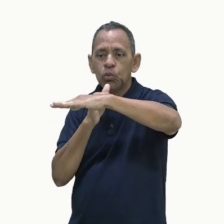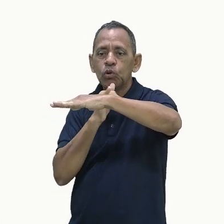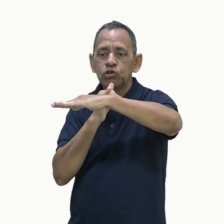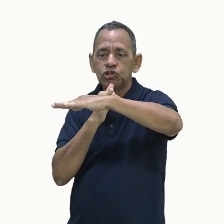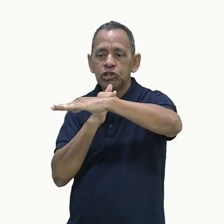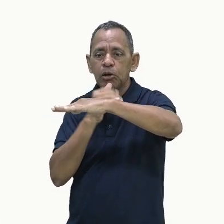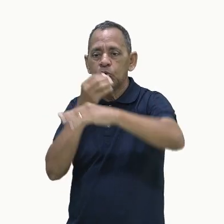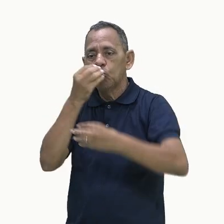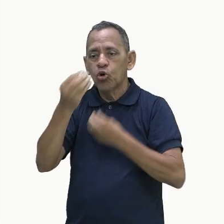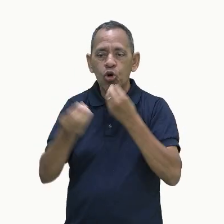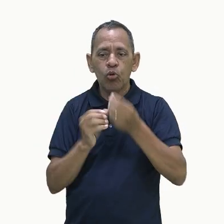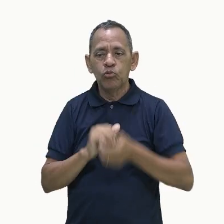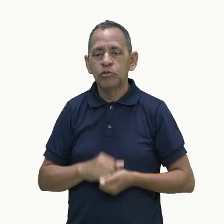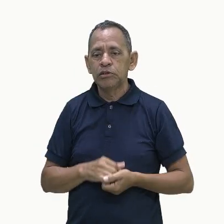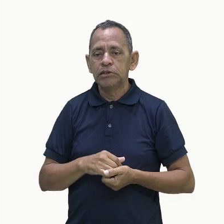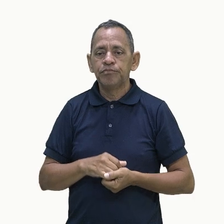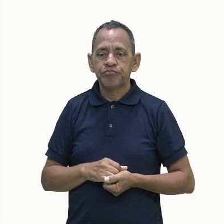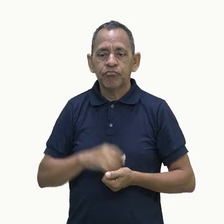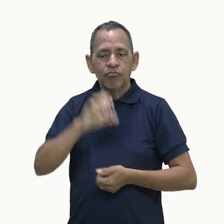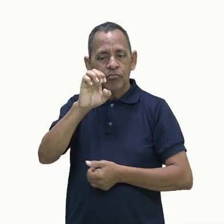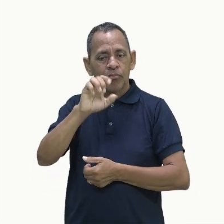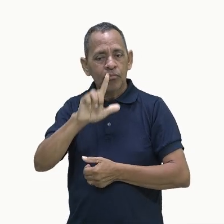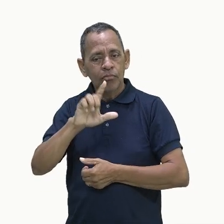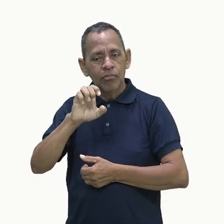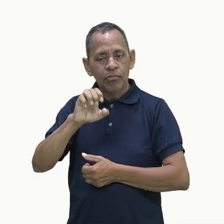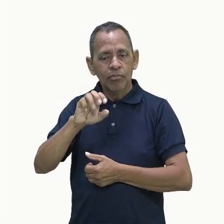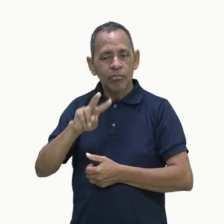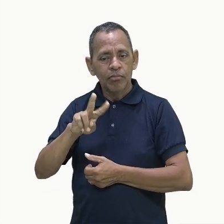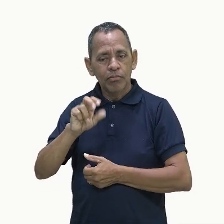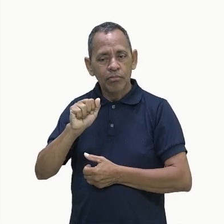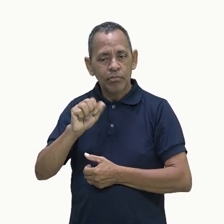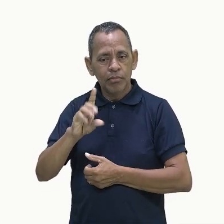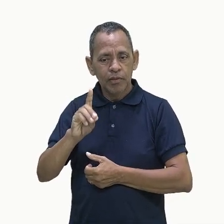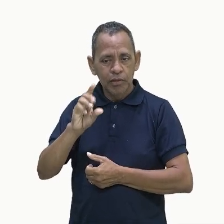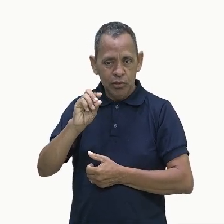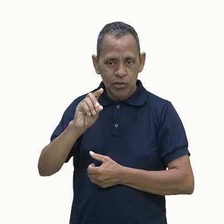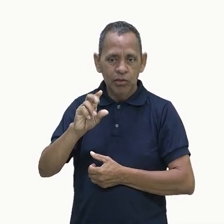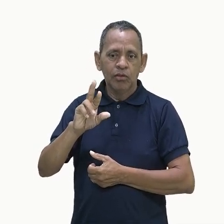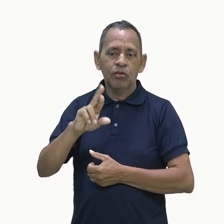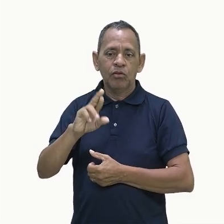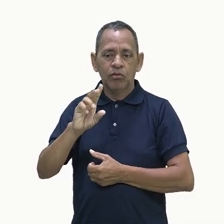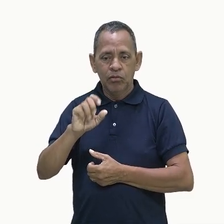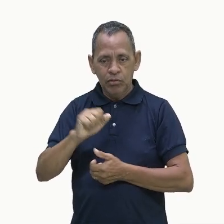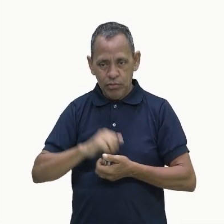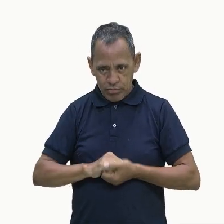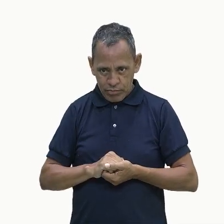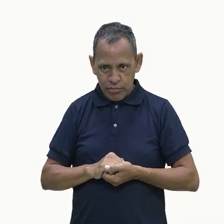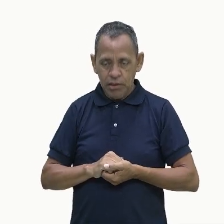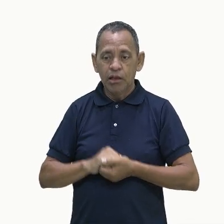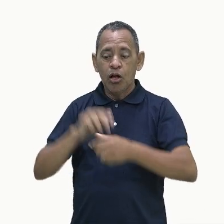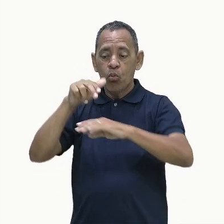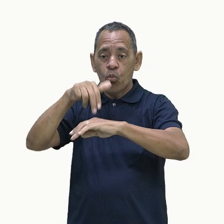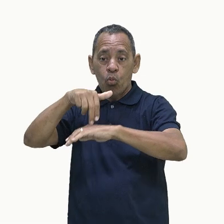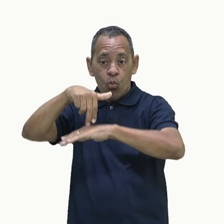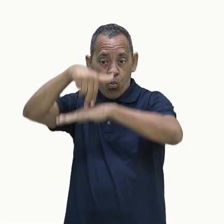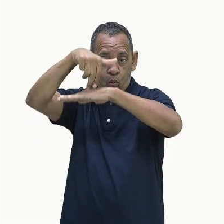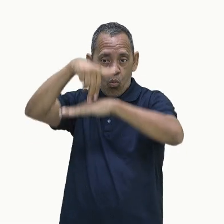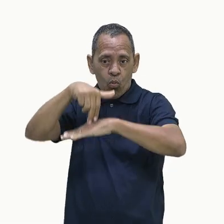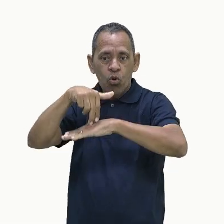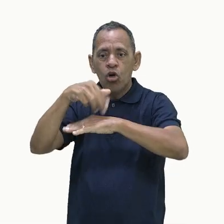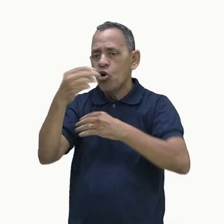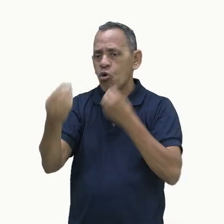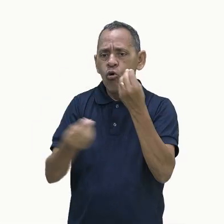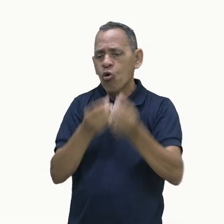falamos, é um elevador hidráulico. E ele funciona principalmente aonde ele é aplicado, onde nós